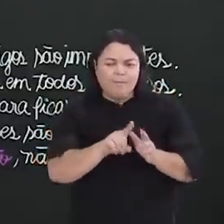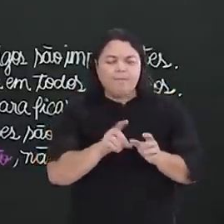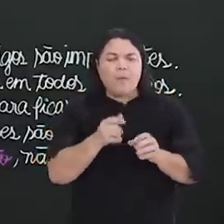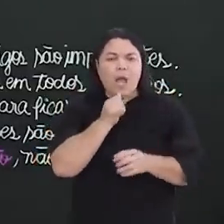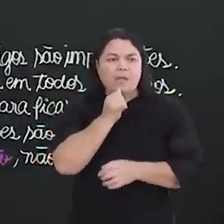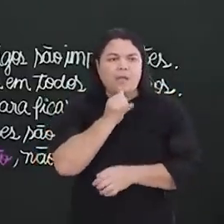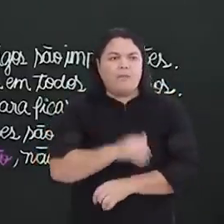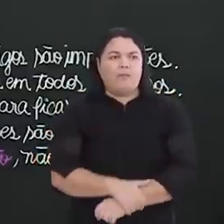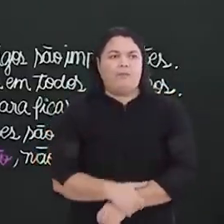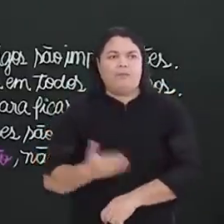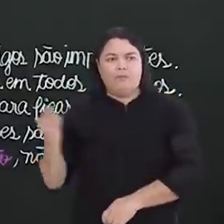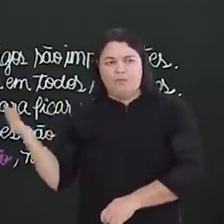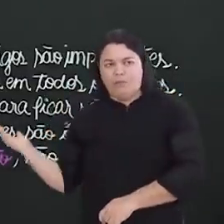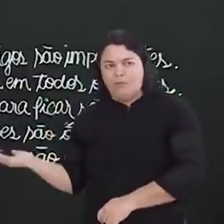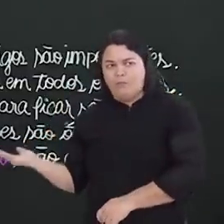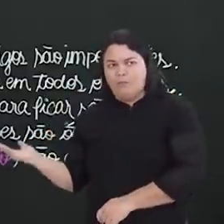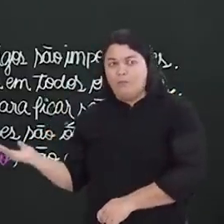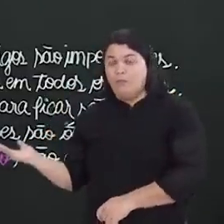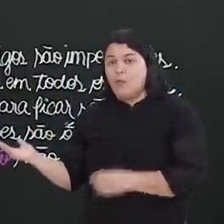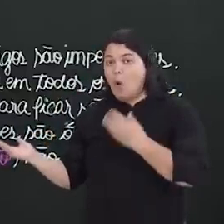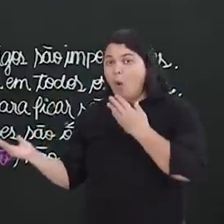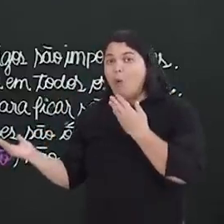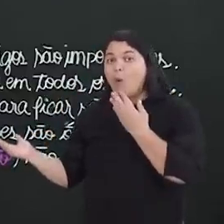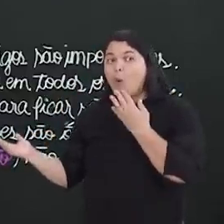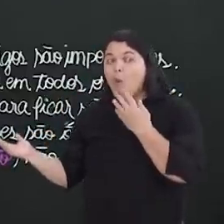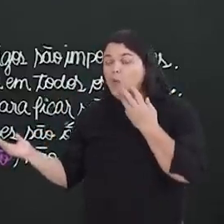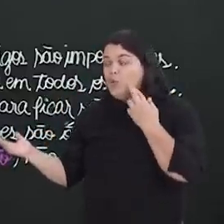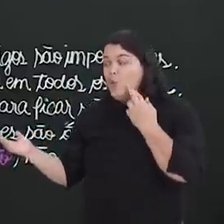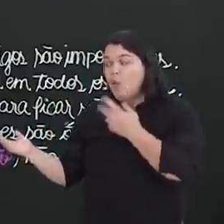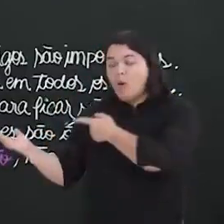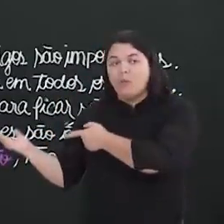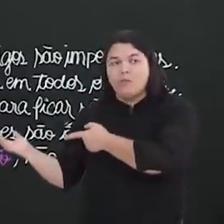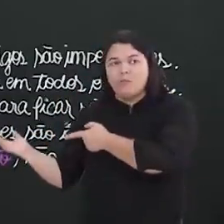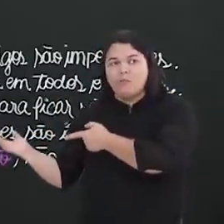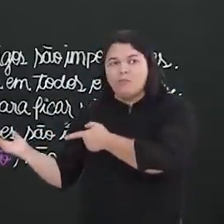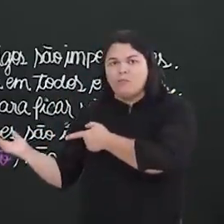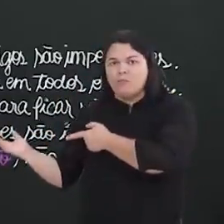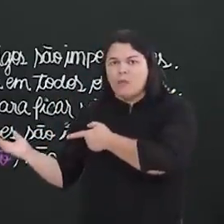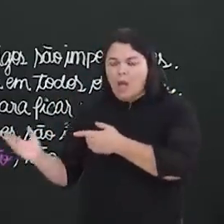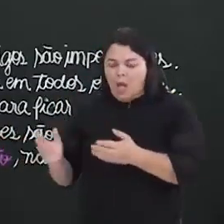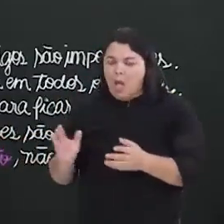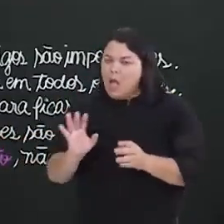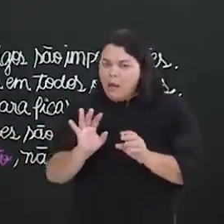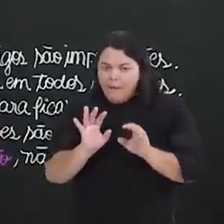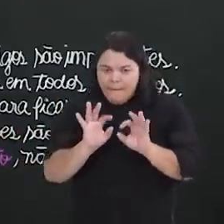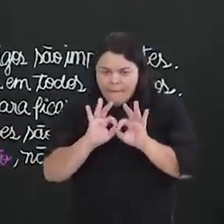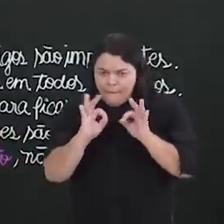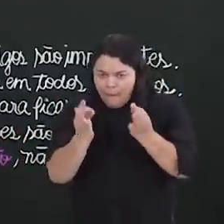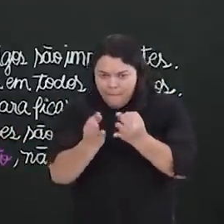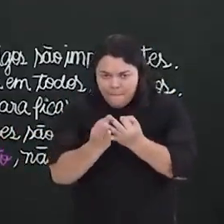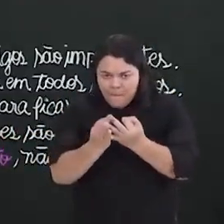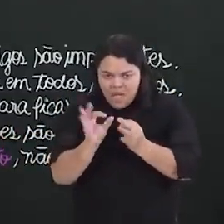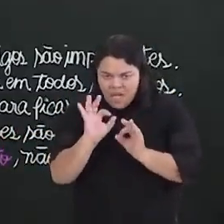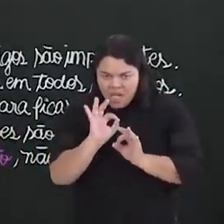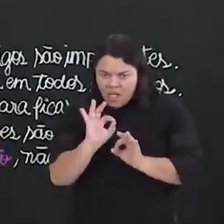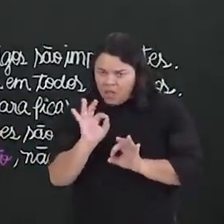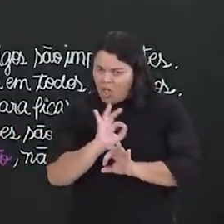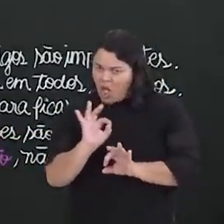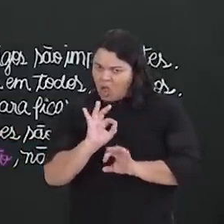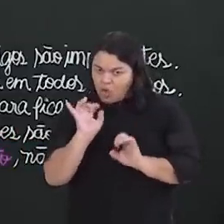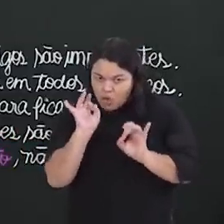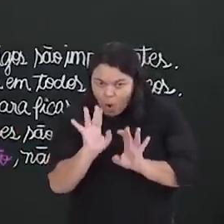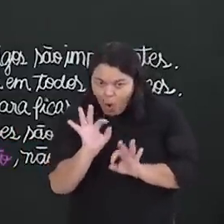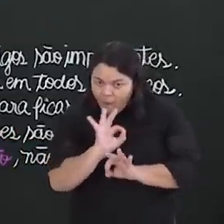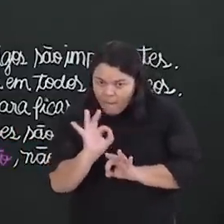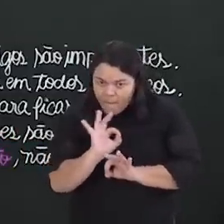exemplos. Não só os familiares, como também os amigos são importantes. Nesse caso aqui, eu tenho